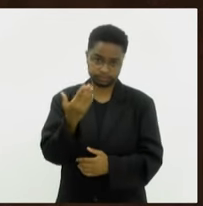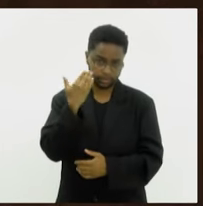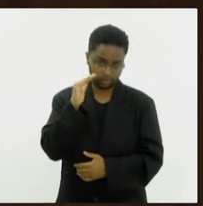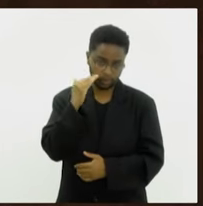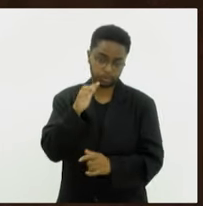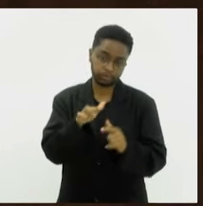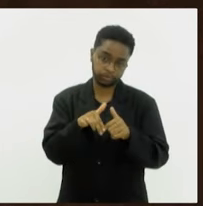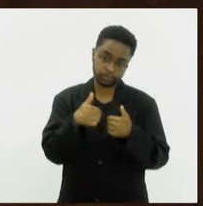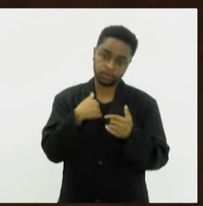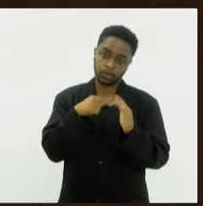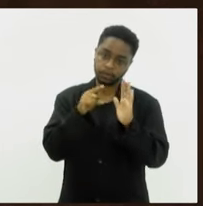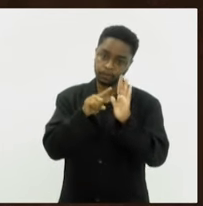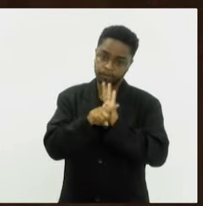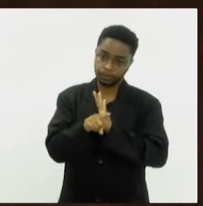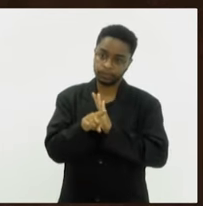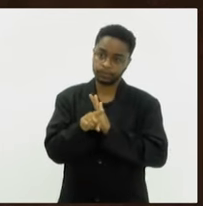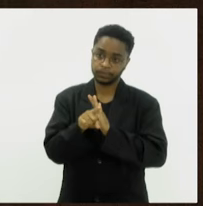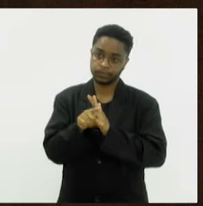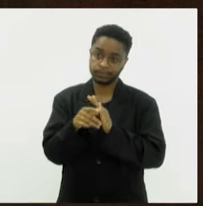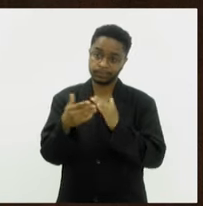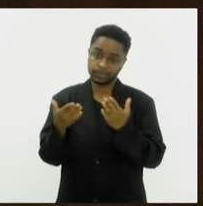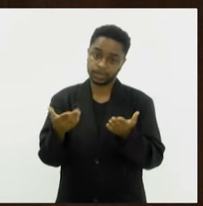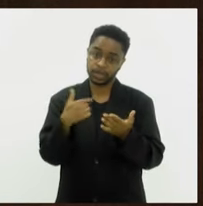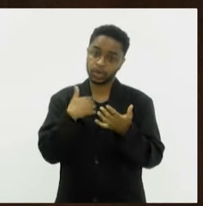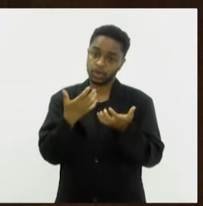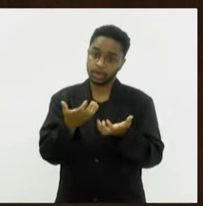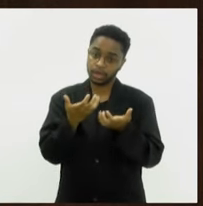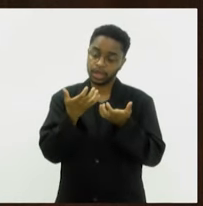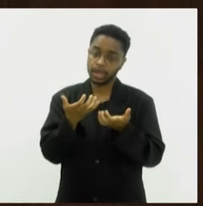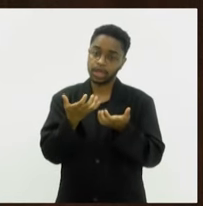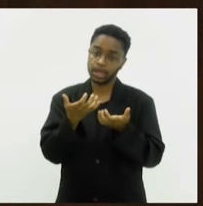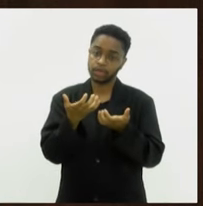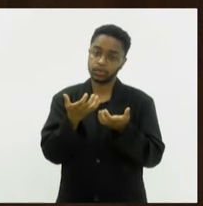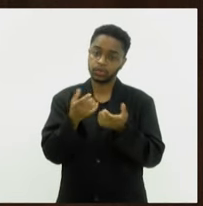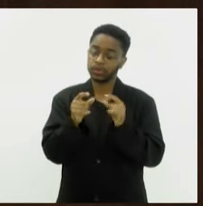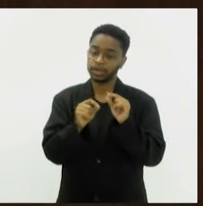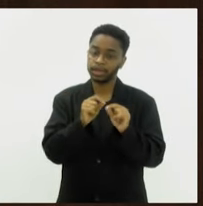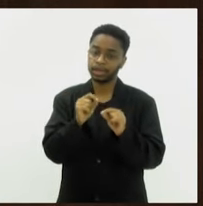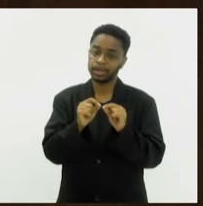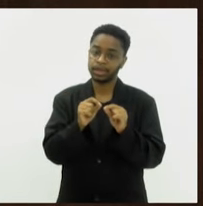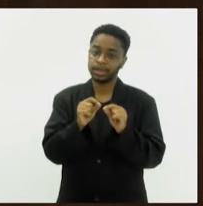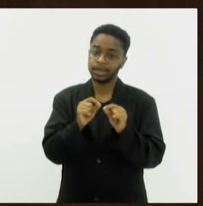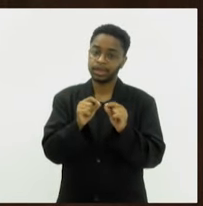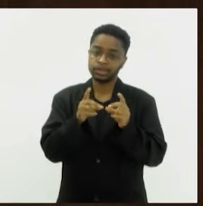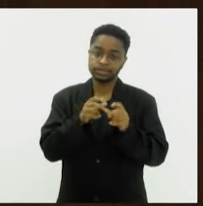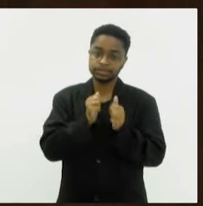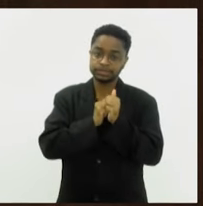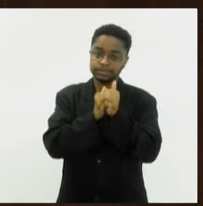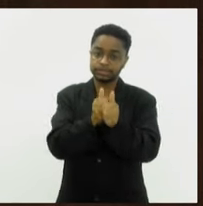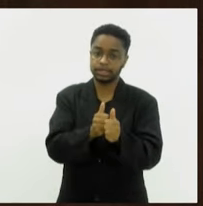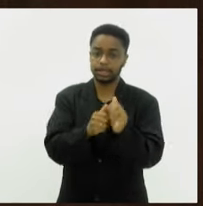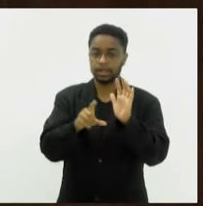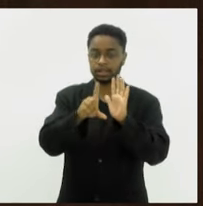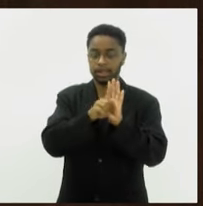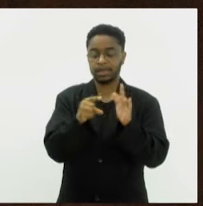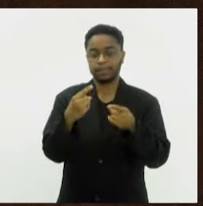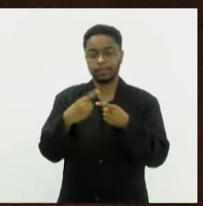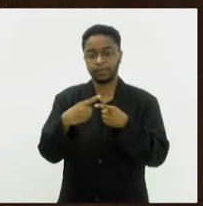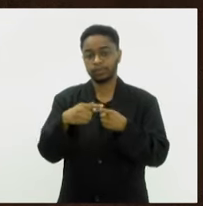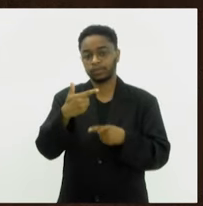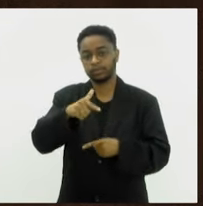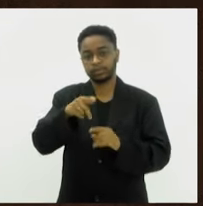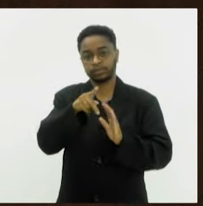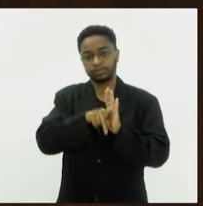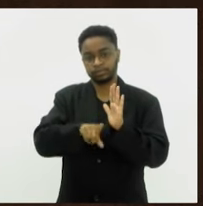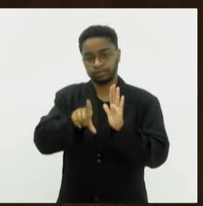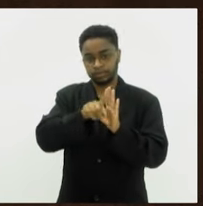isso que eu tô querendo preservar a legalidade. Porque não há projeto de lei,